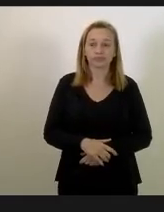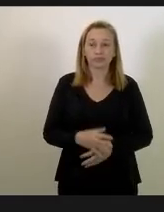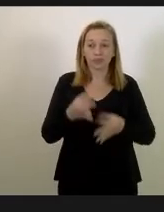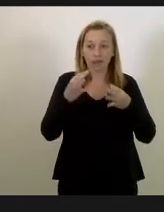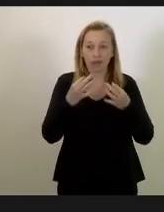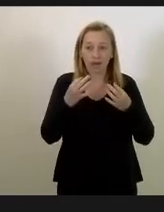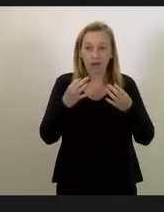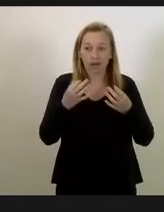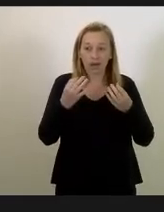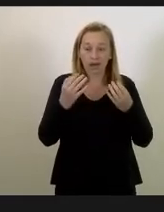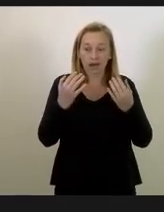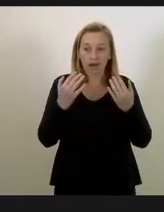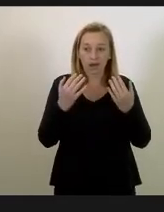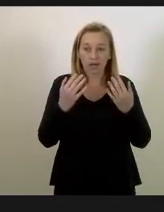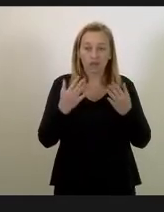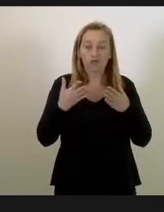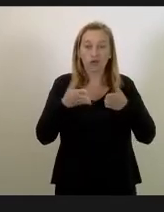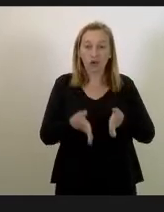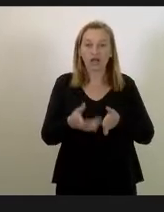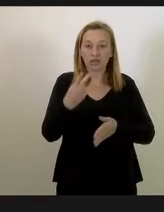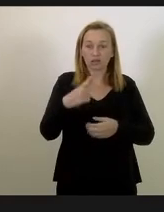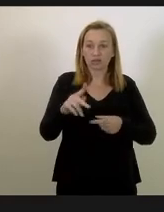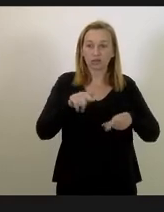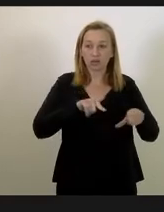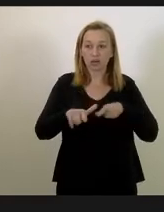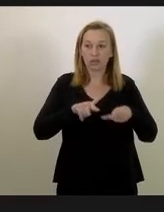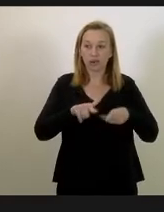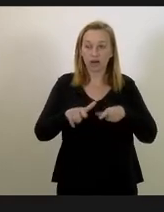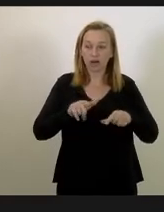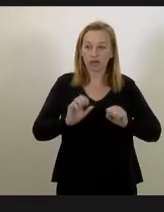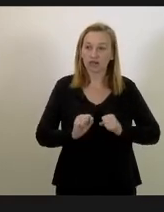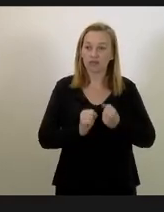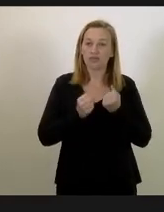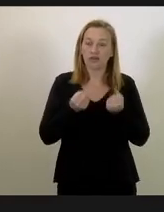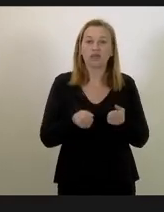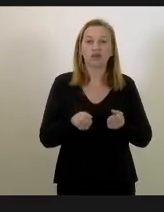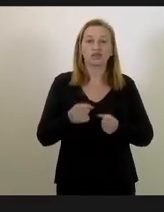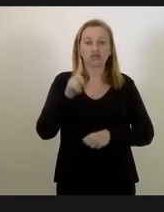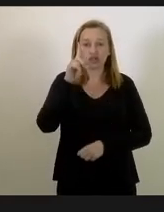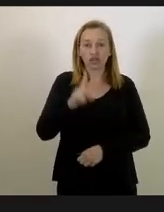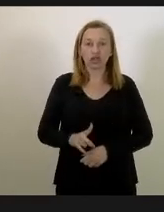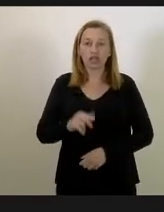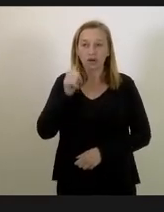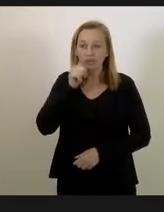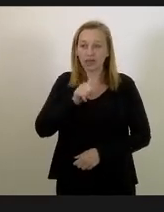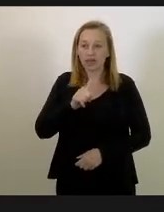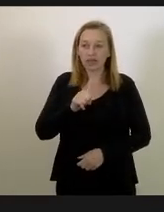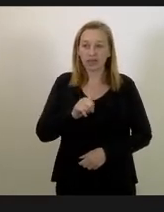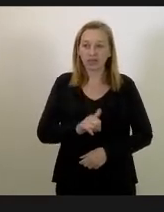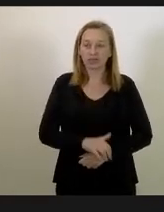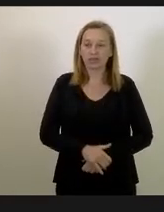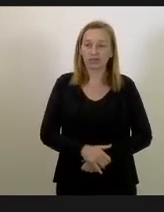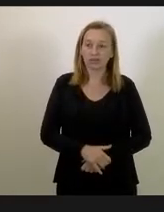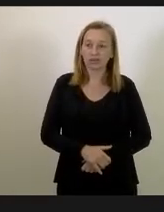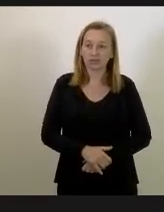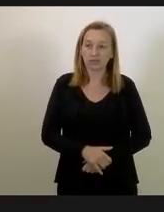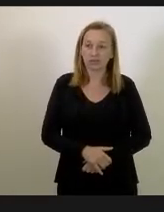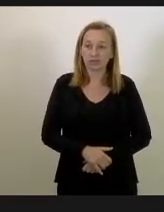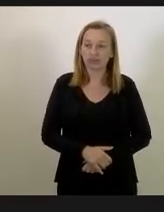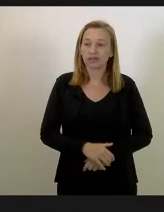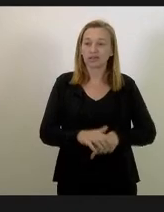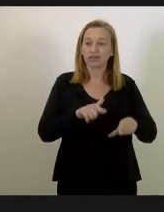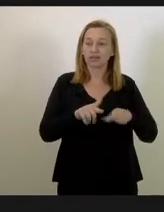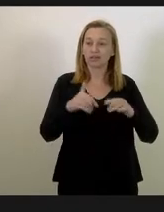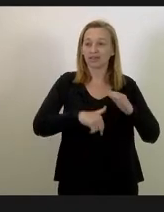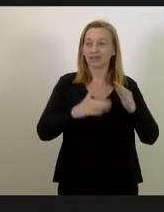no seu no seu no mandato a defesa dos direitos da mulher né sempre fazendo proposições aqui na casa